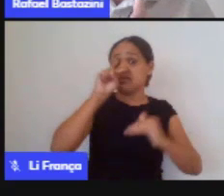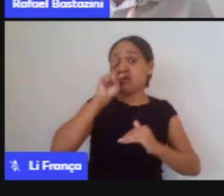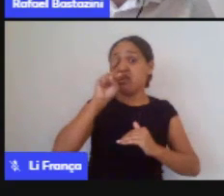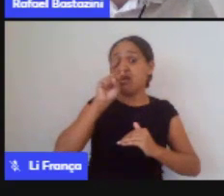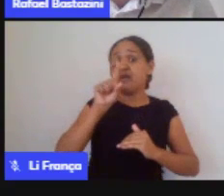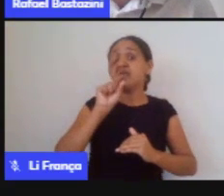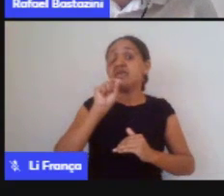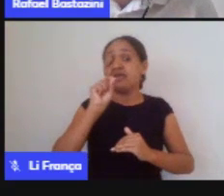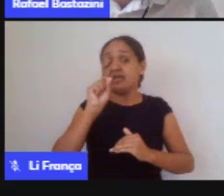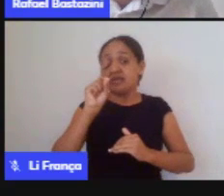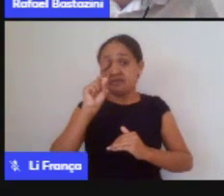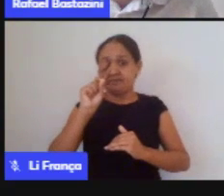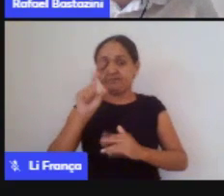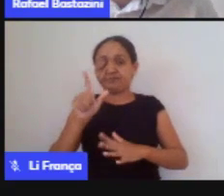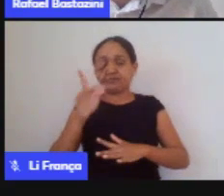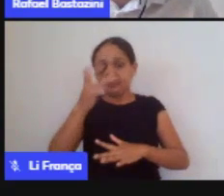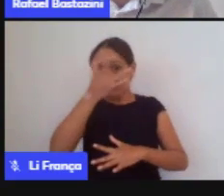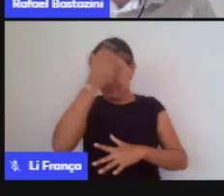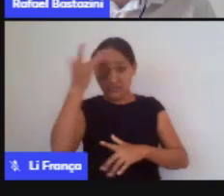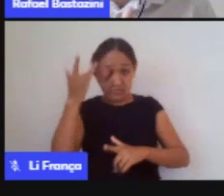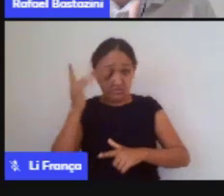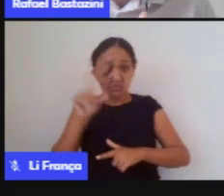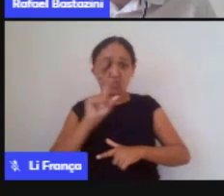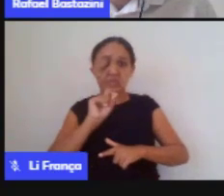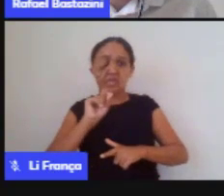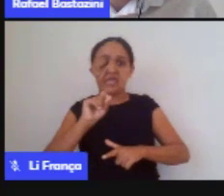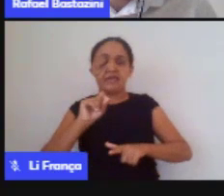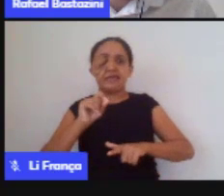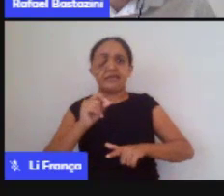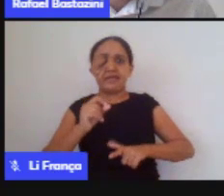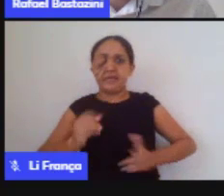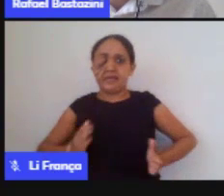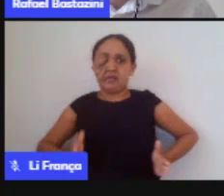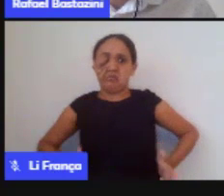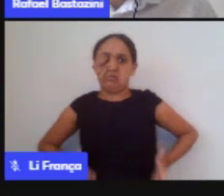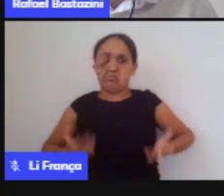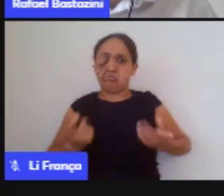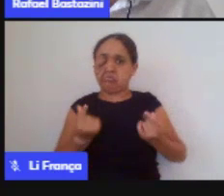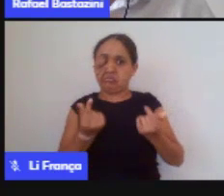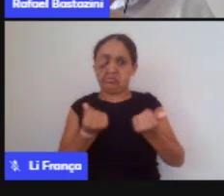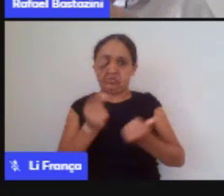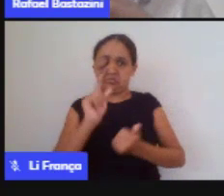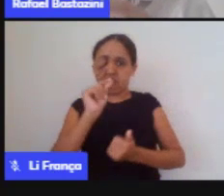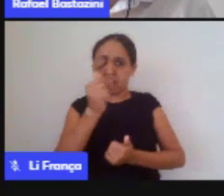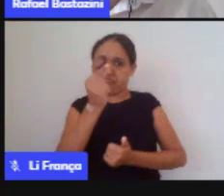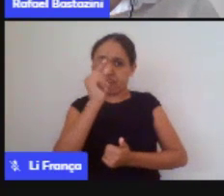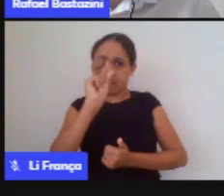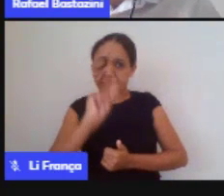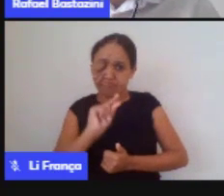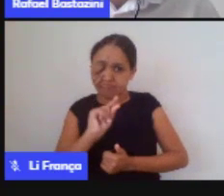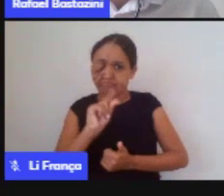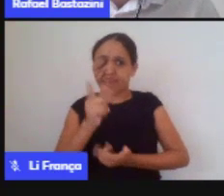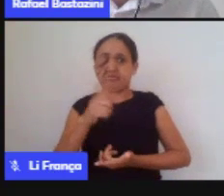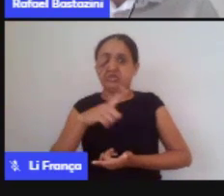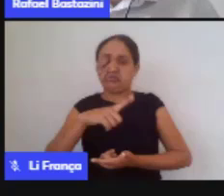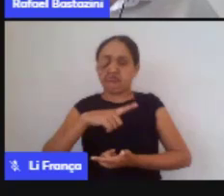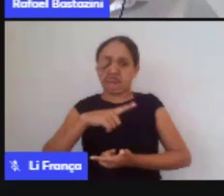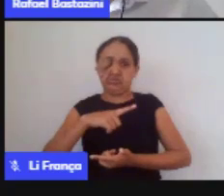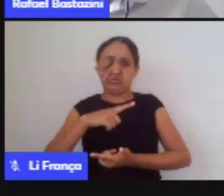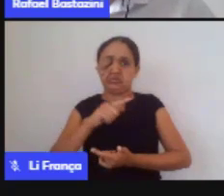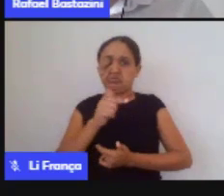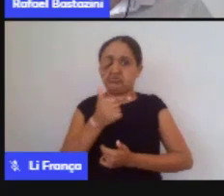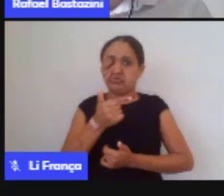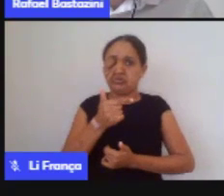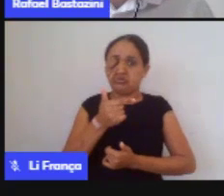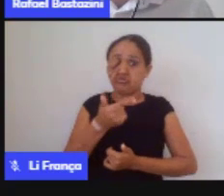habitacionais? Eram aquelas pessoas que tinham menor condição financeira. Ou seja, aquelas pessoas que